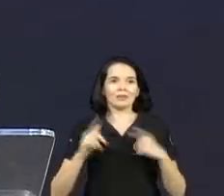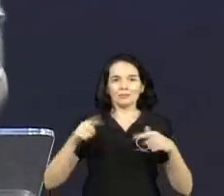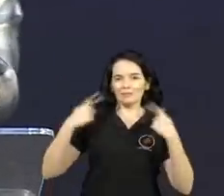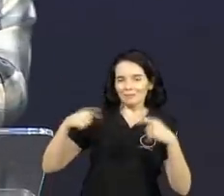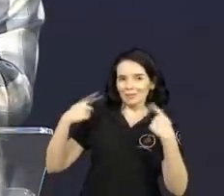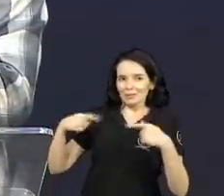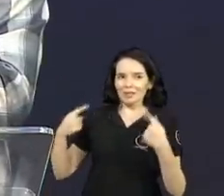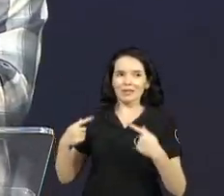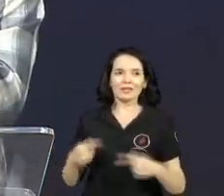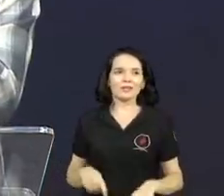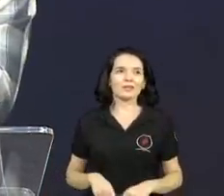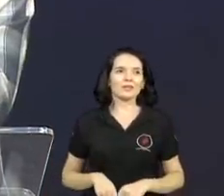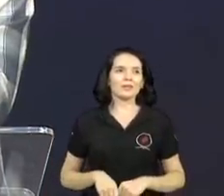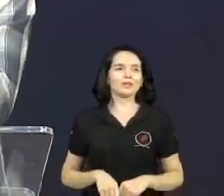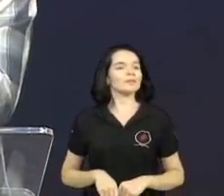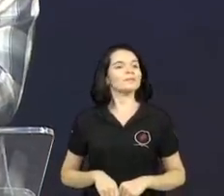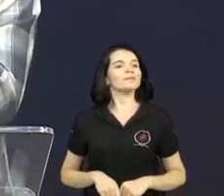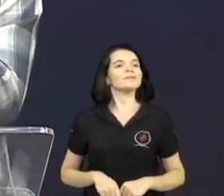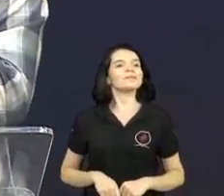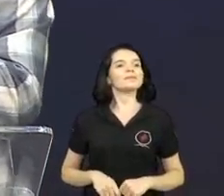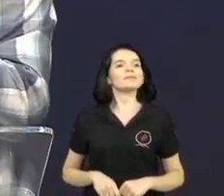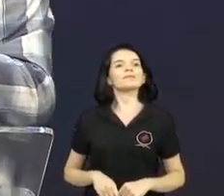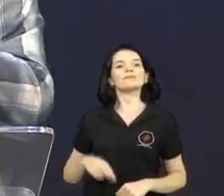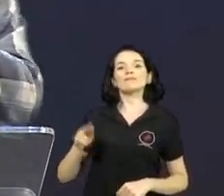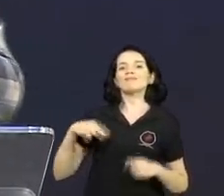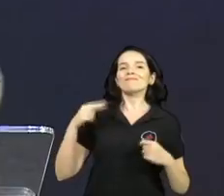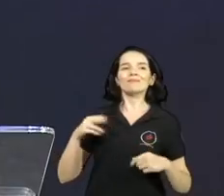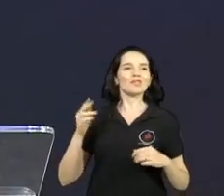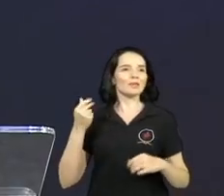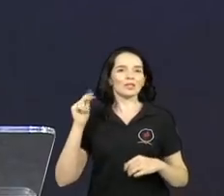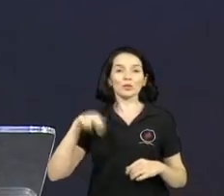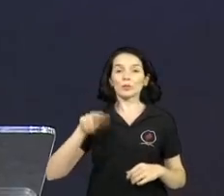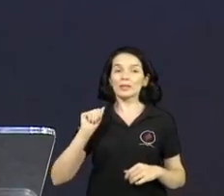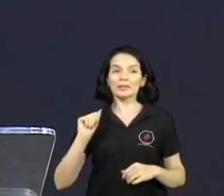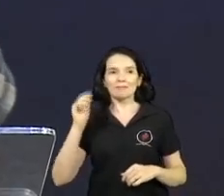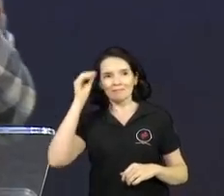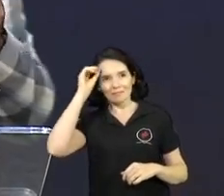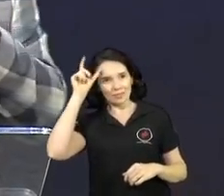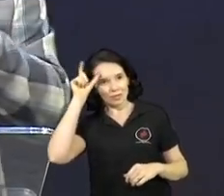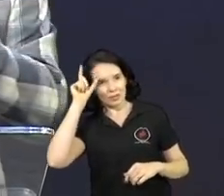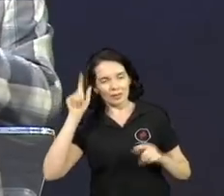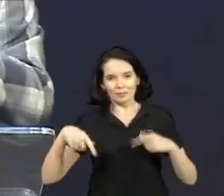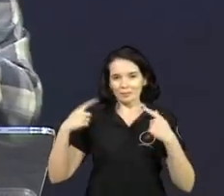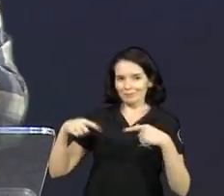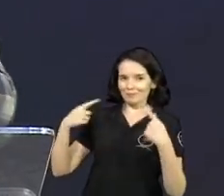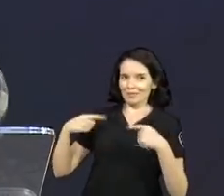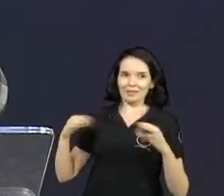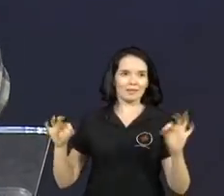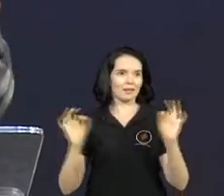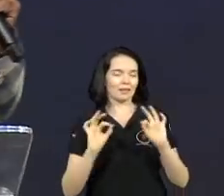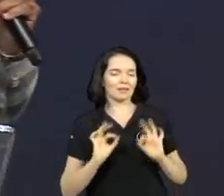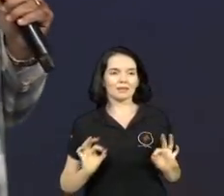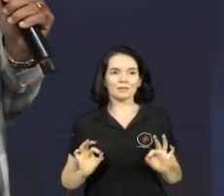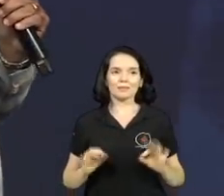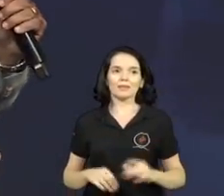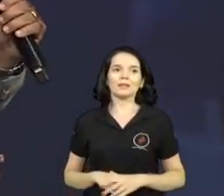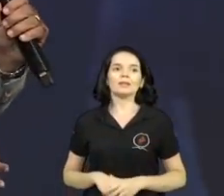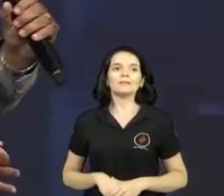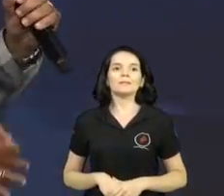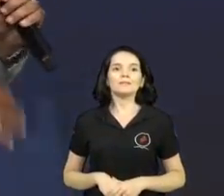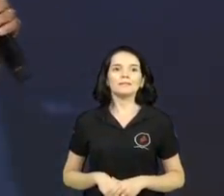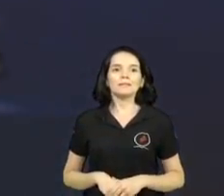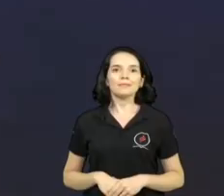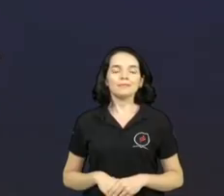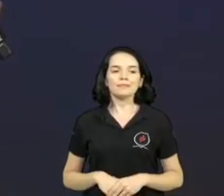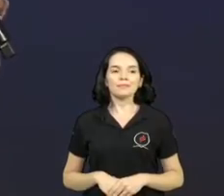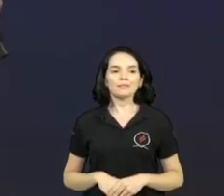nunca mais vão te alcançar, nem diabo, nem seta, nem laço. E a condição